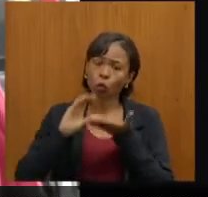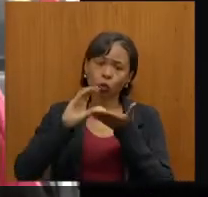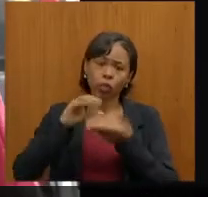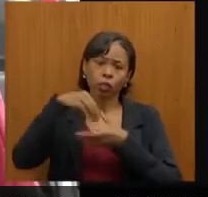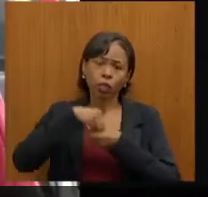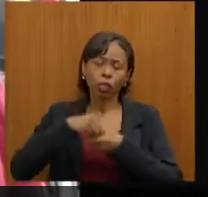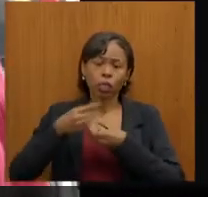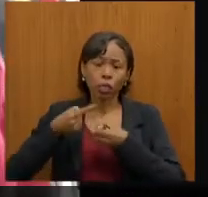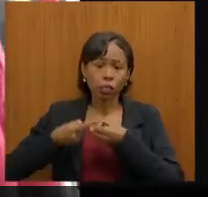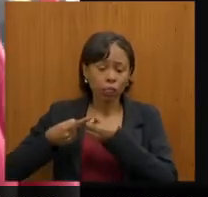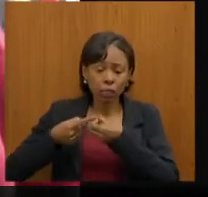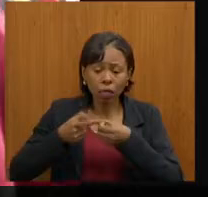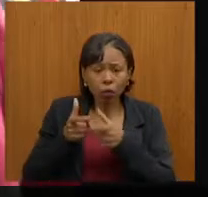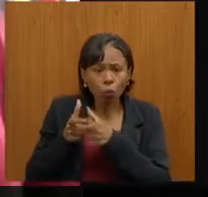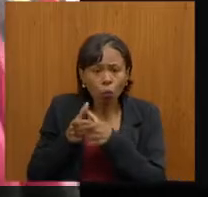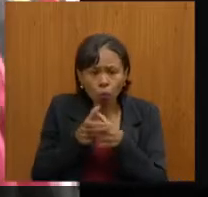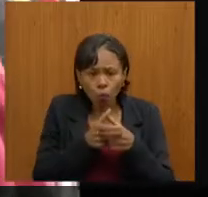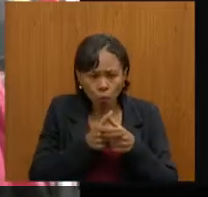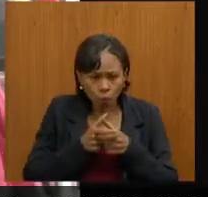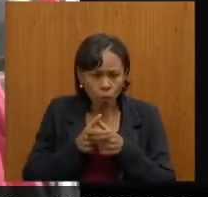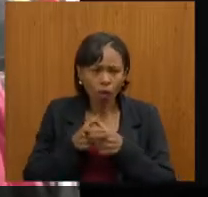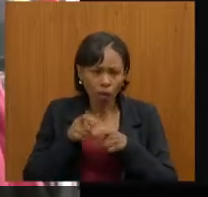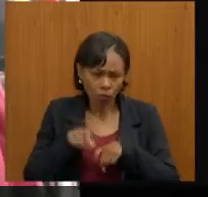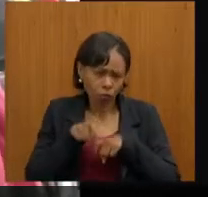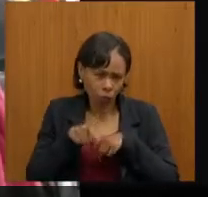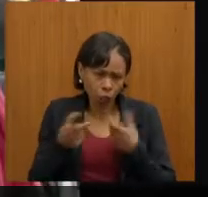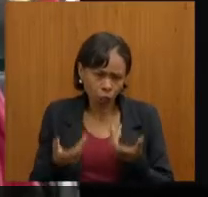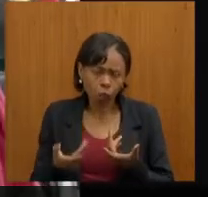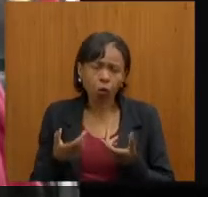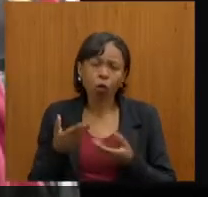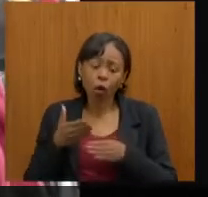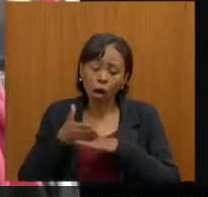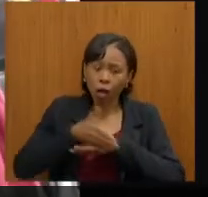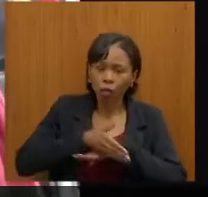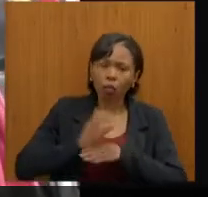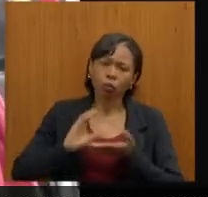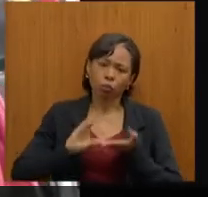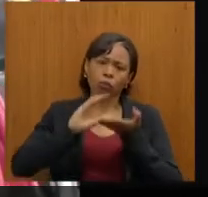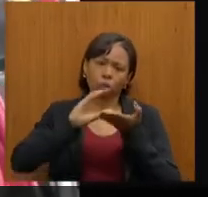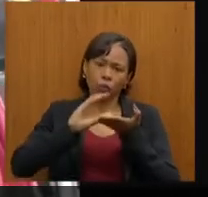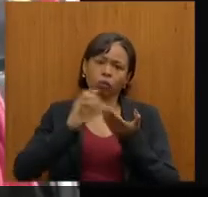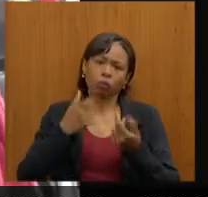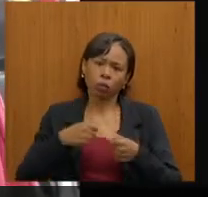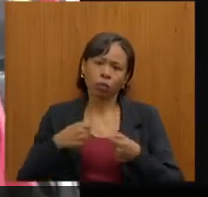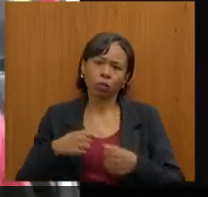cidades pequenas do interior a esses ponteiro